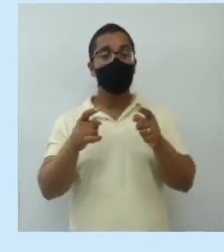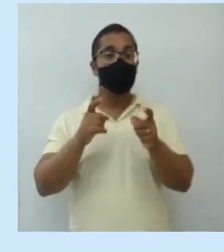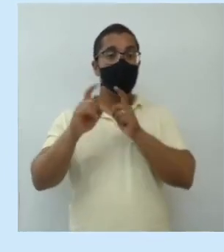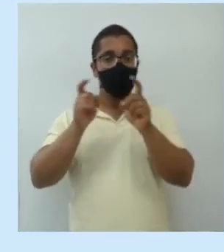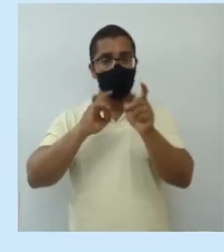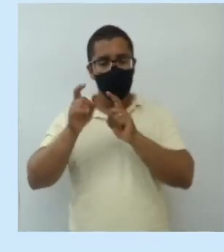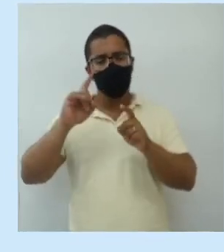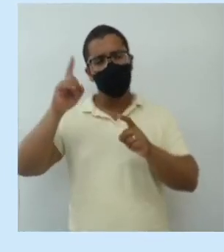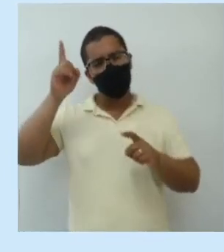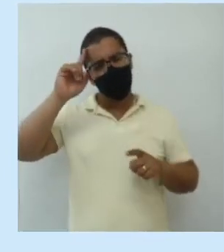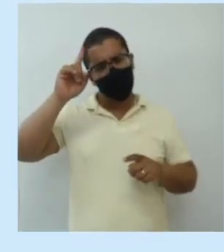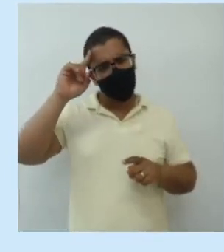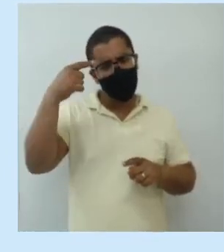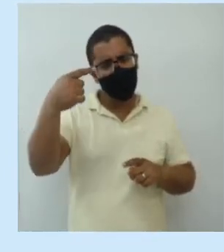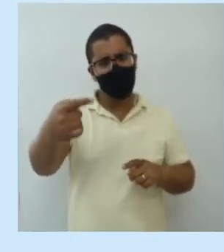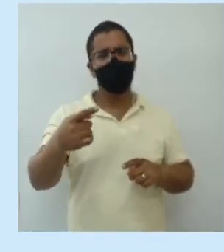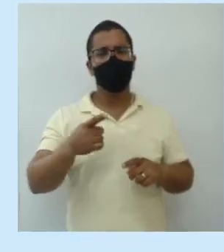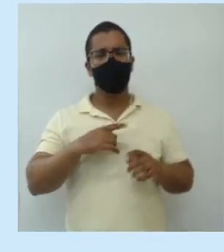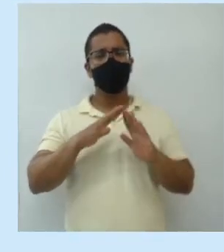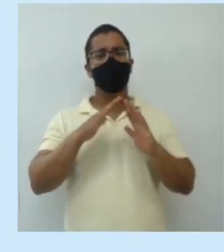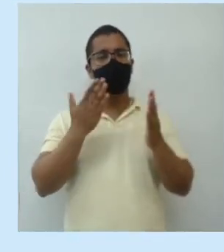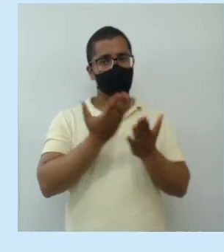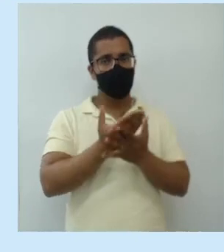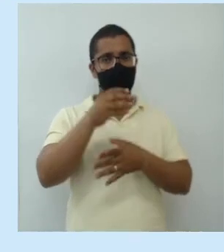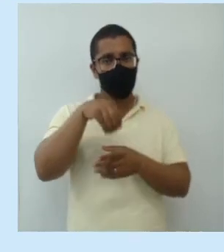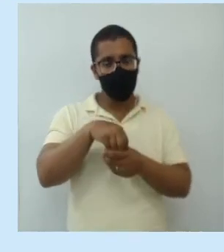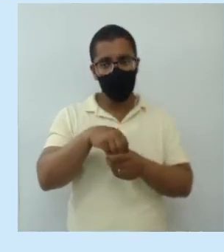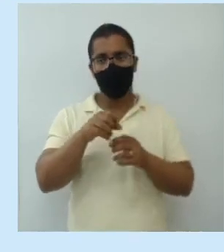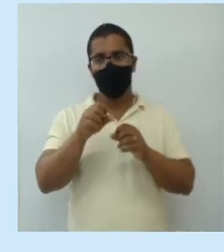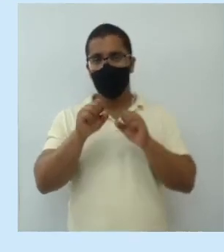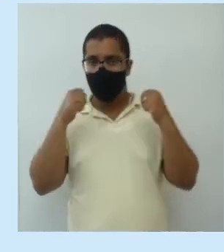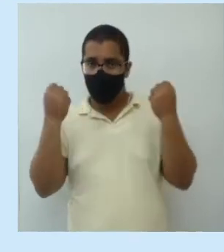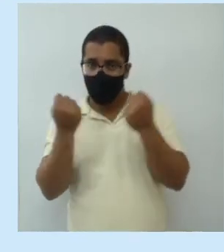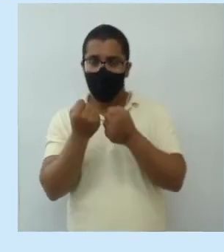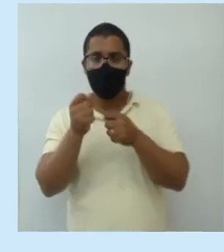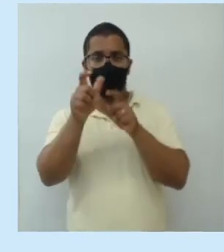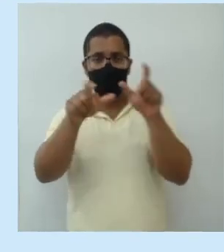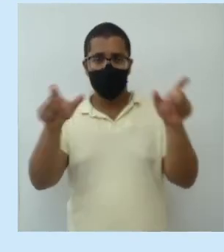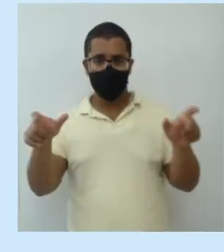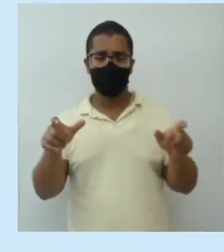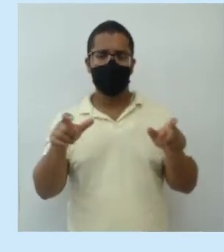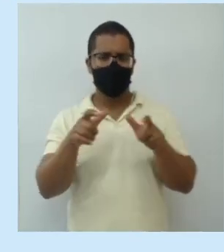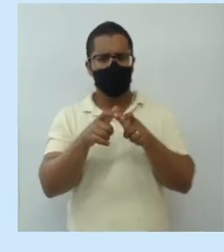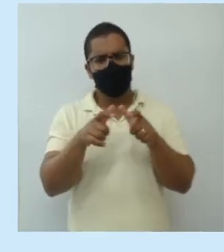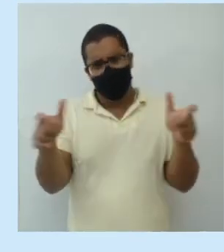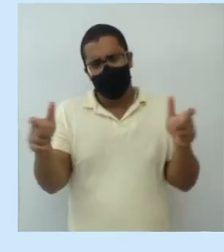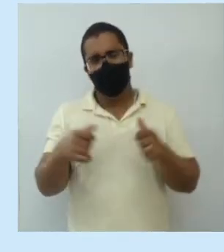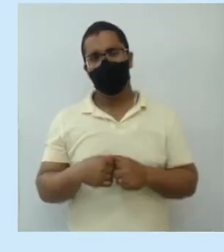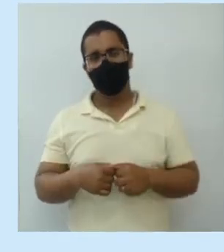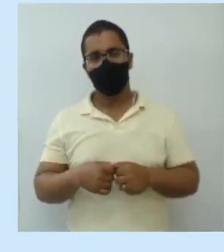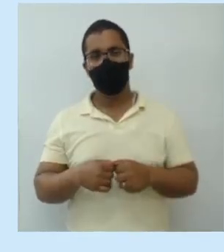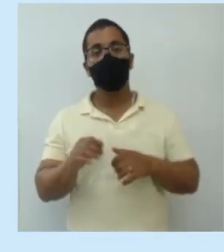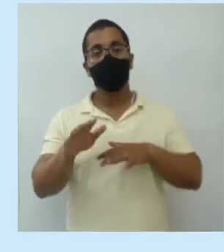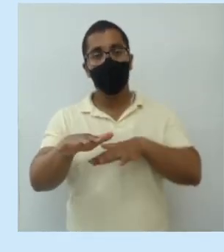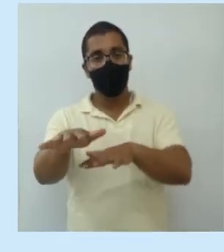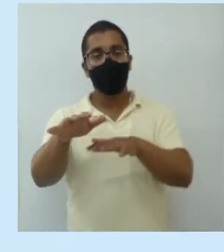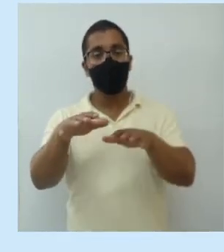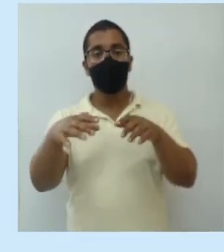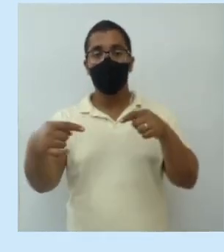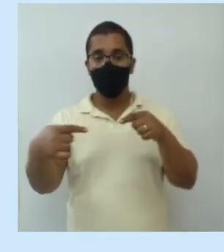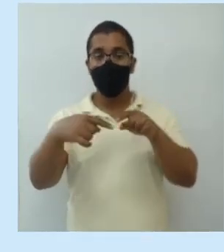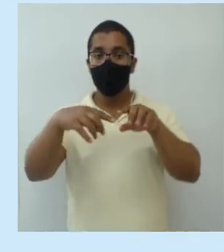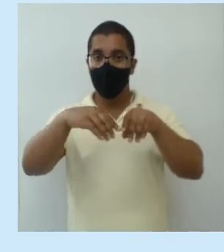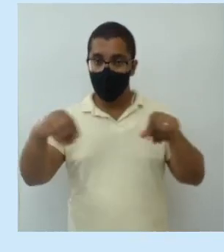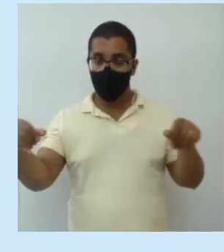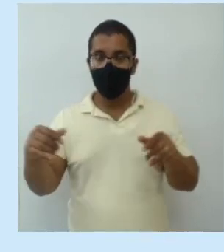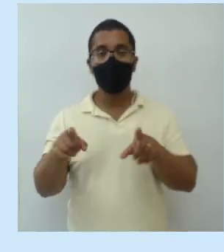discussões diárias, né, seja na escola, seja na sociedade civil de uma forma geral. O movimento pela terra, e aí vai se destacar